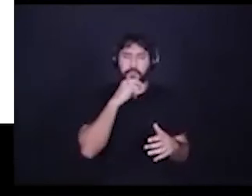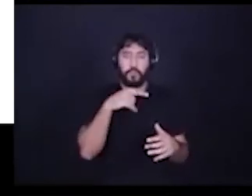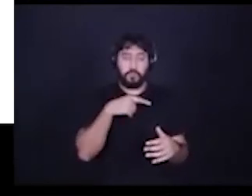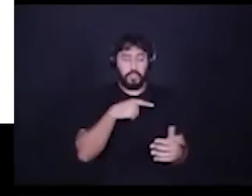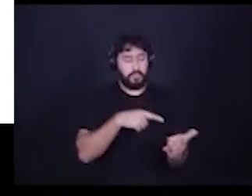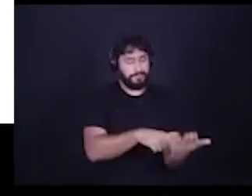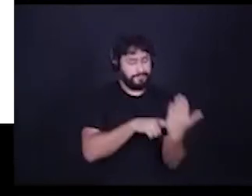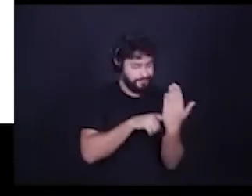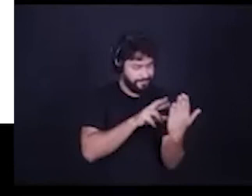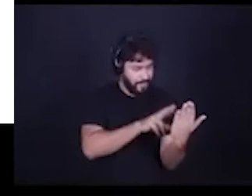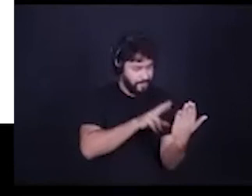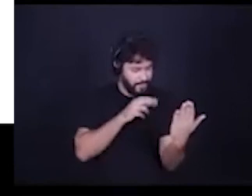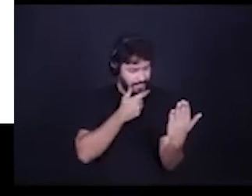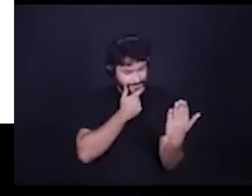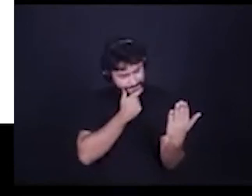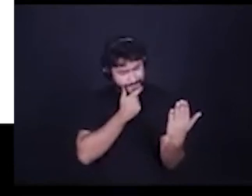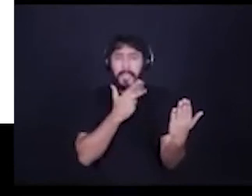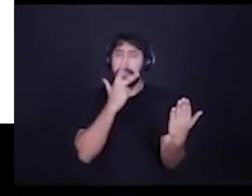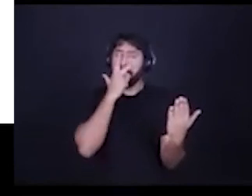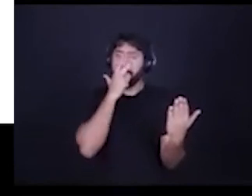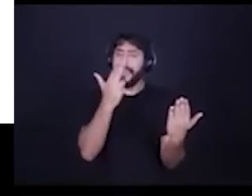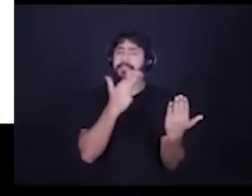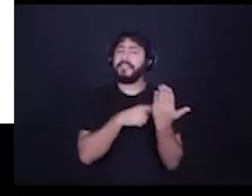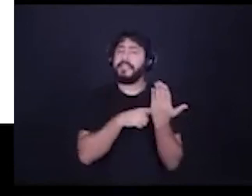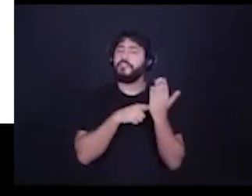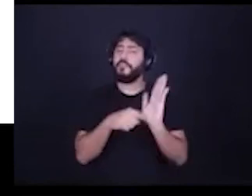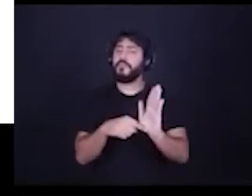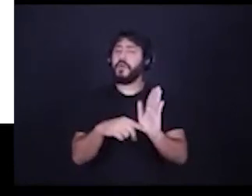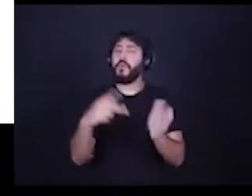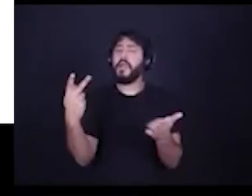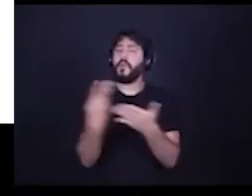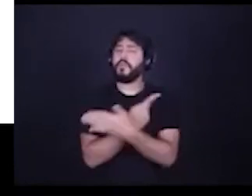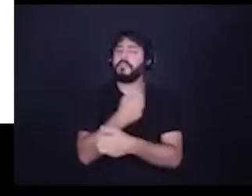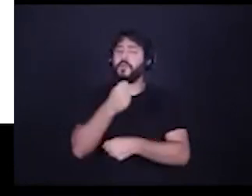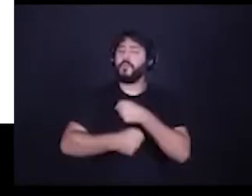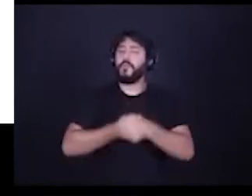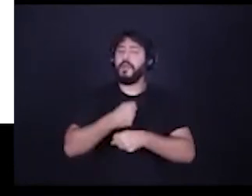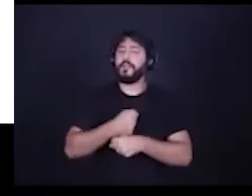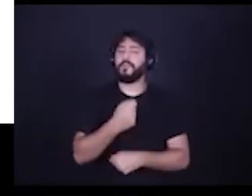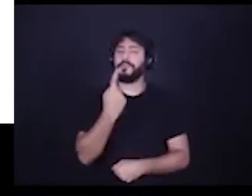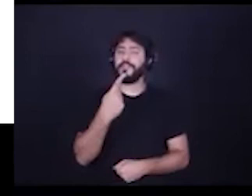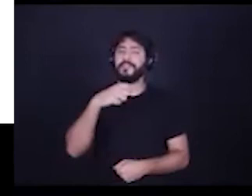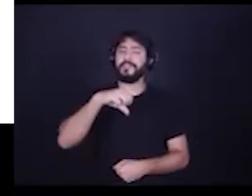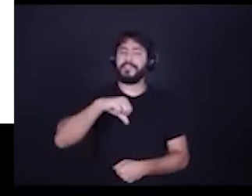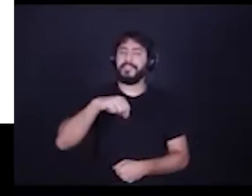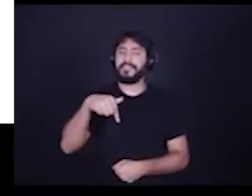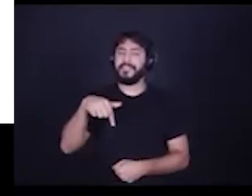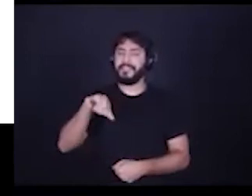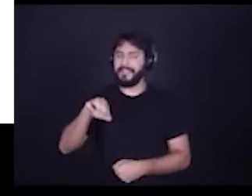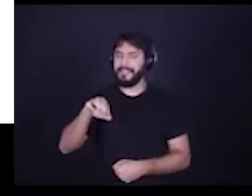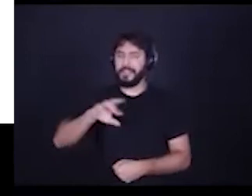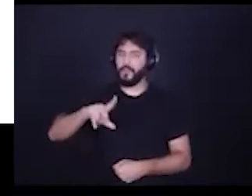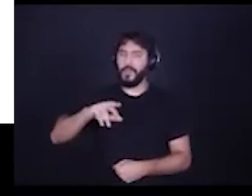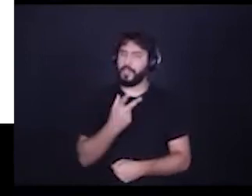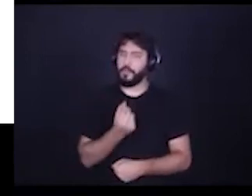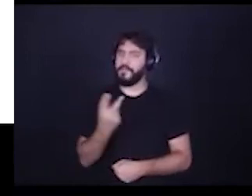que parecia uma exposição que teria acontecido na década de 70 e não em 2020. E que isso podia ser